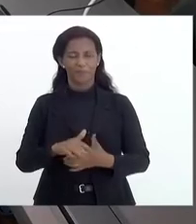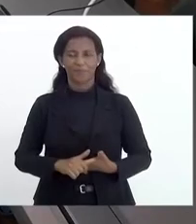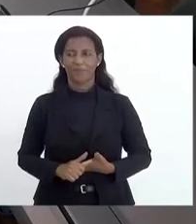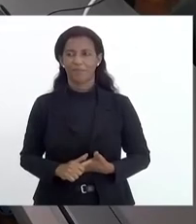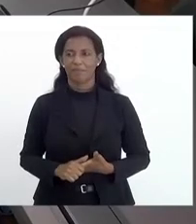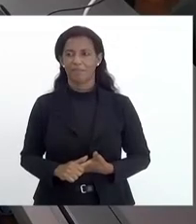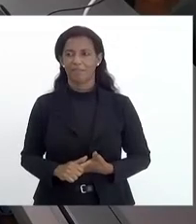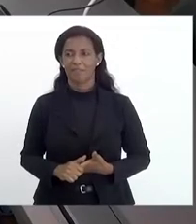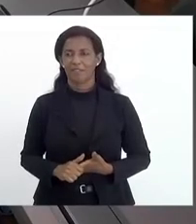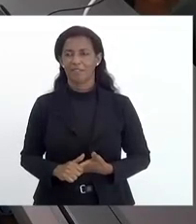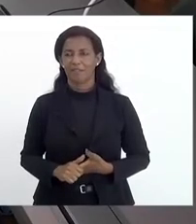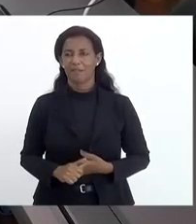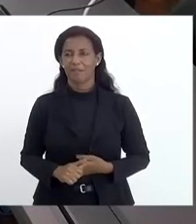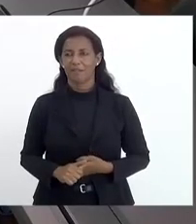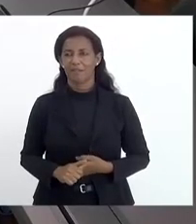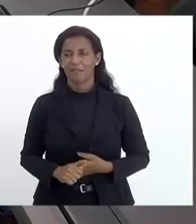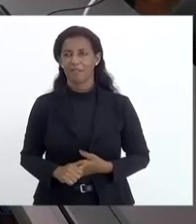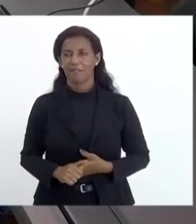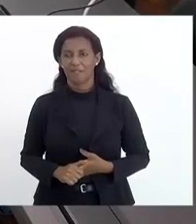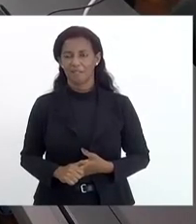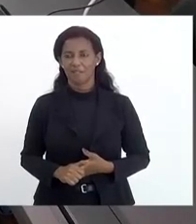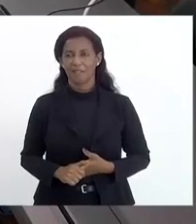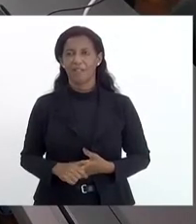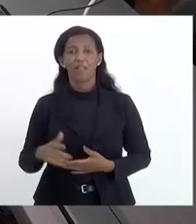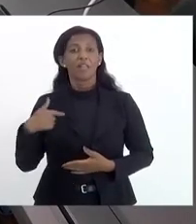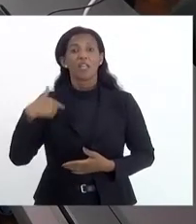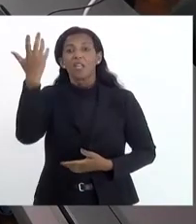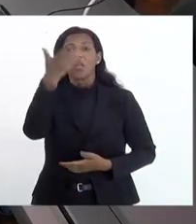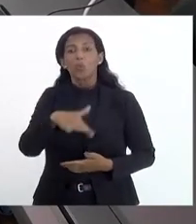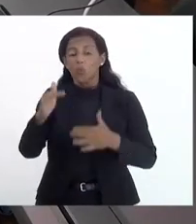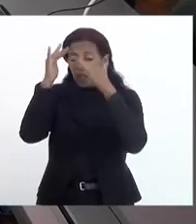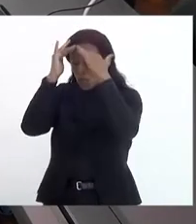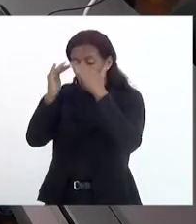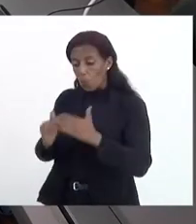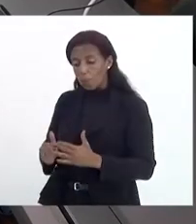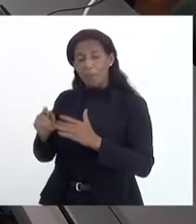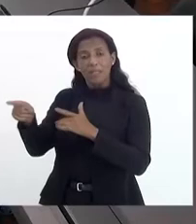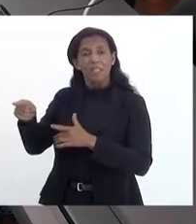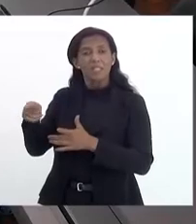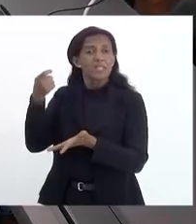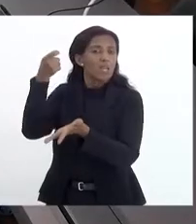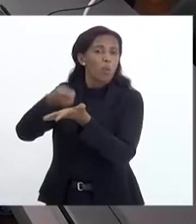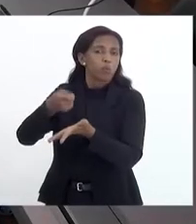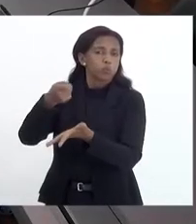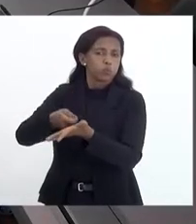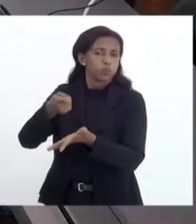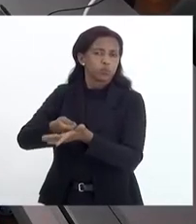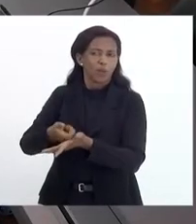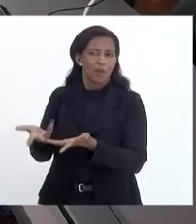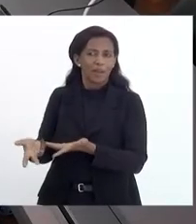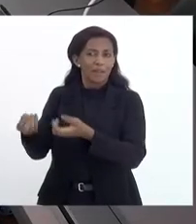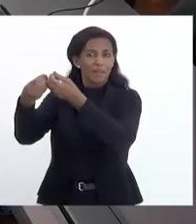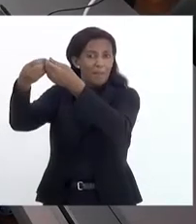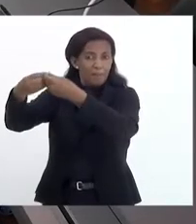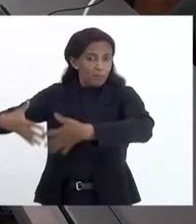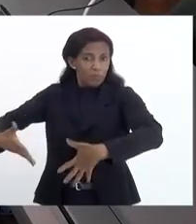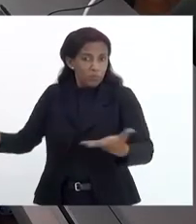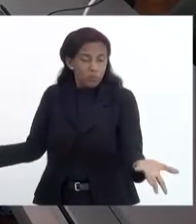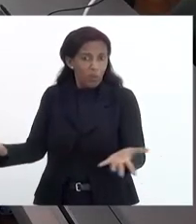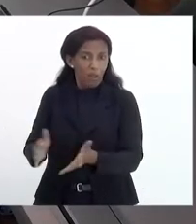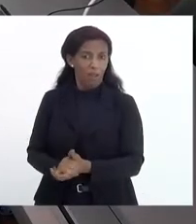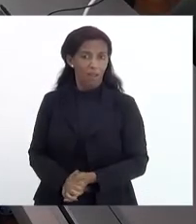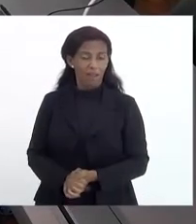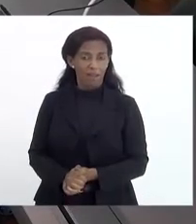inaceitável imaginar que a concessionária tenha não, e não queira cumprir esse tipo de requisito. Não, porque vai dar, vai dar um prejuízo a